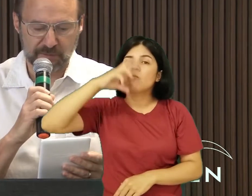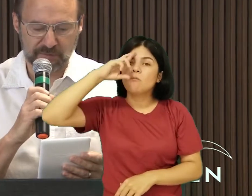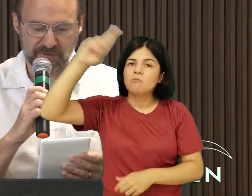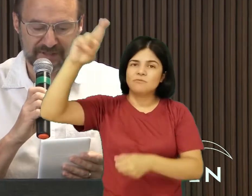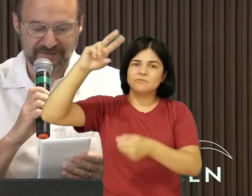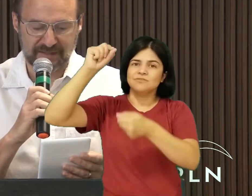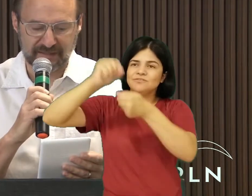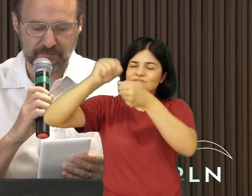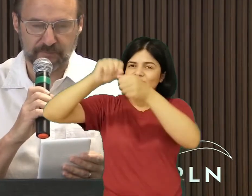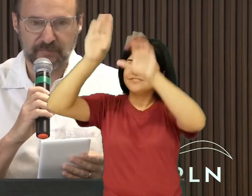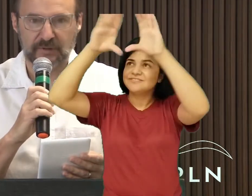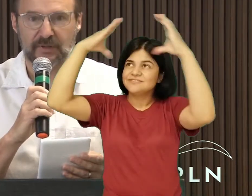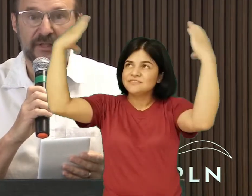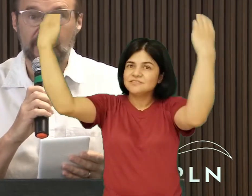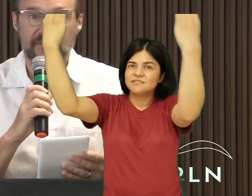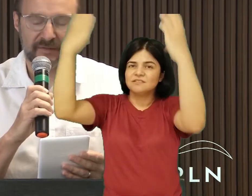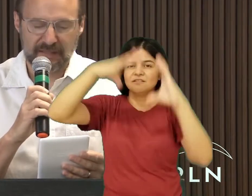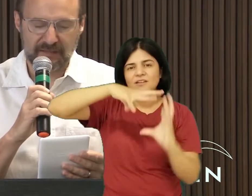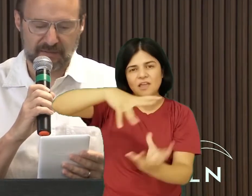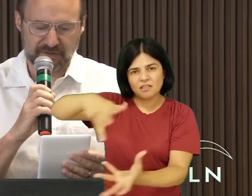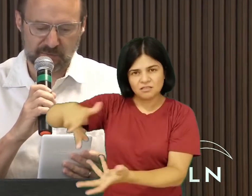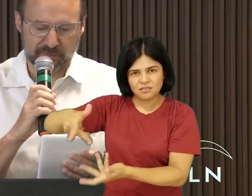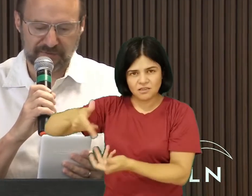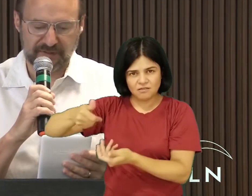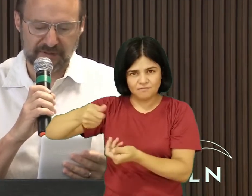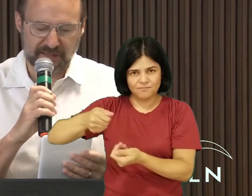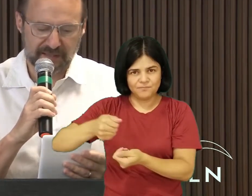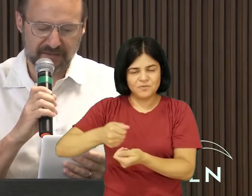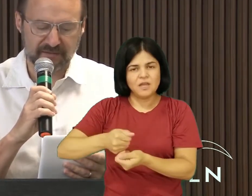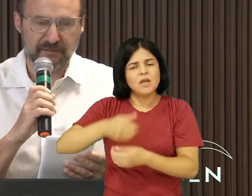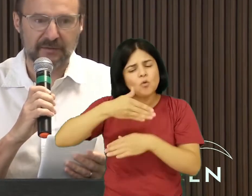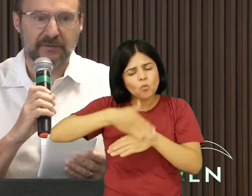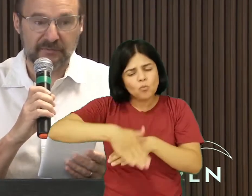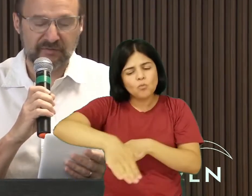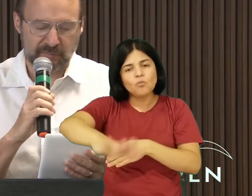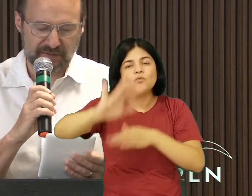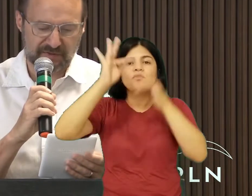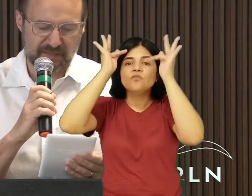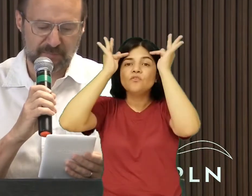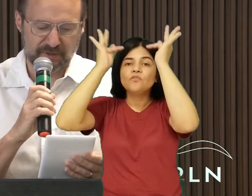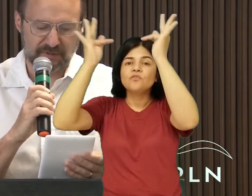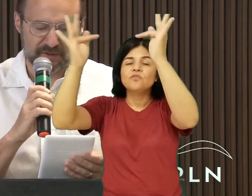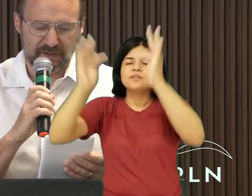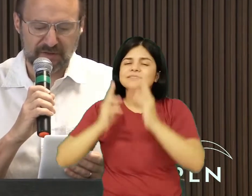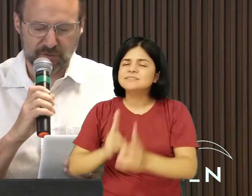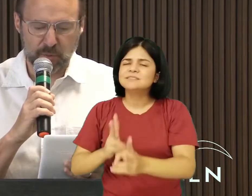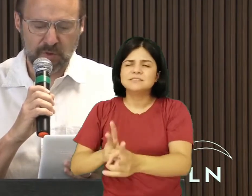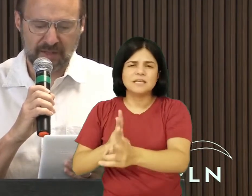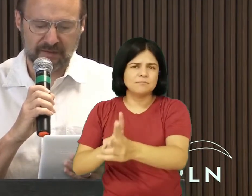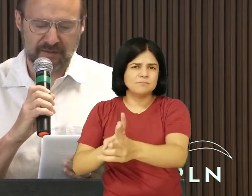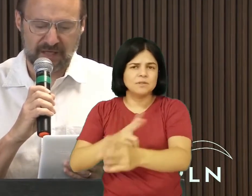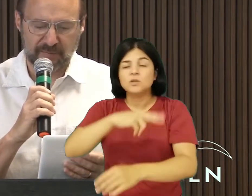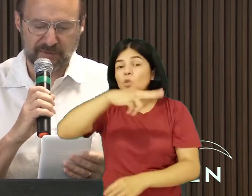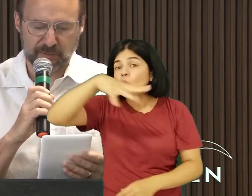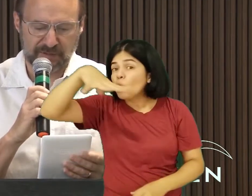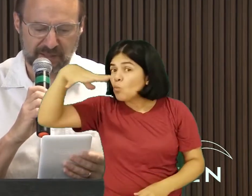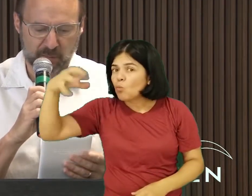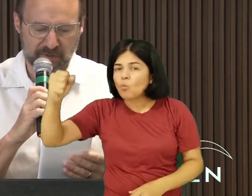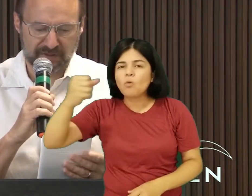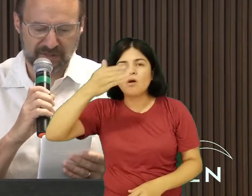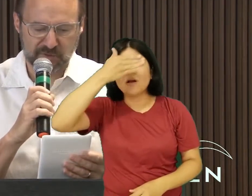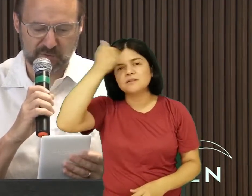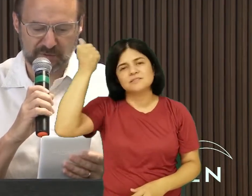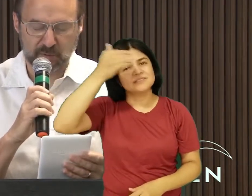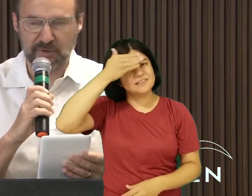os céus e a terra, que mantém a sua fidelidade, vive para sempre e nunca abandona a